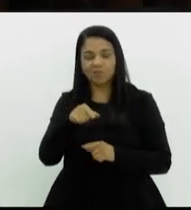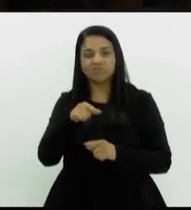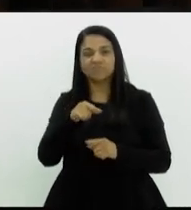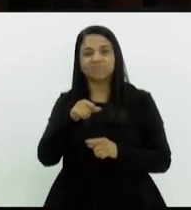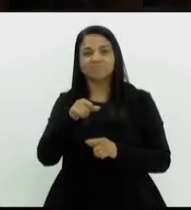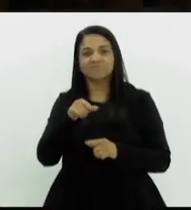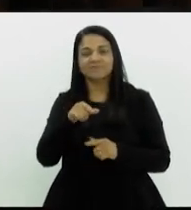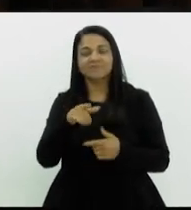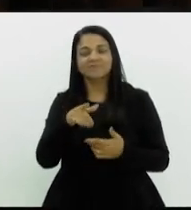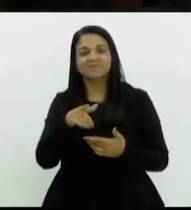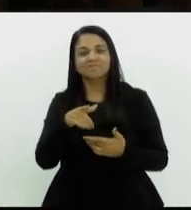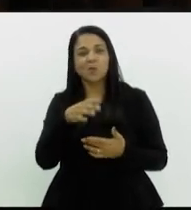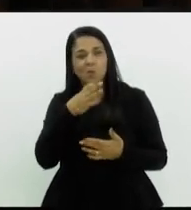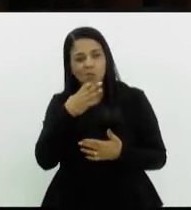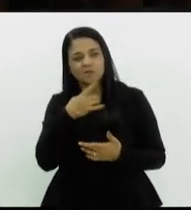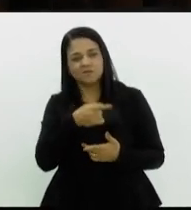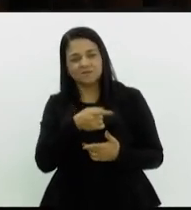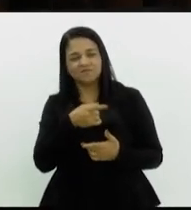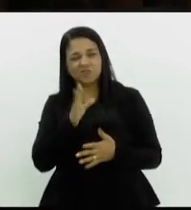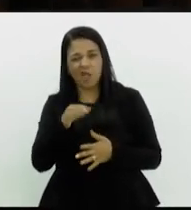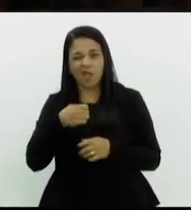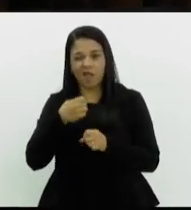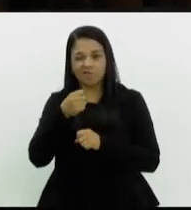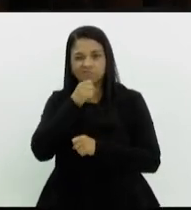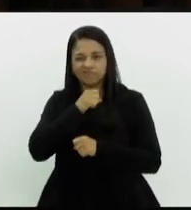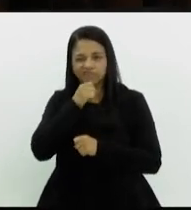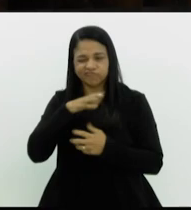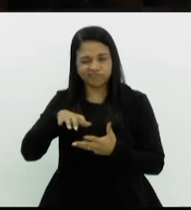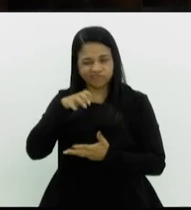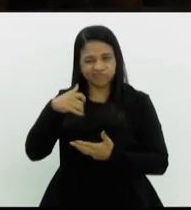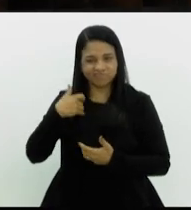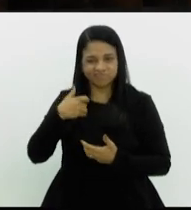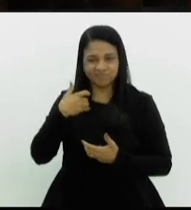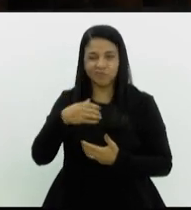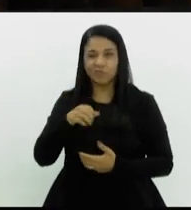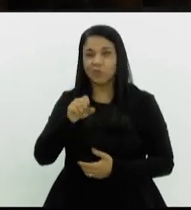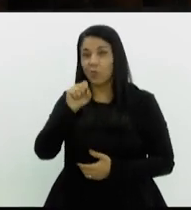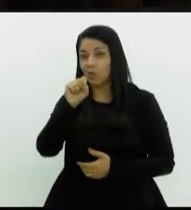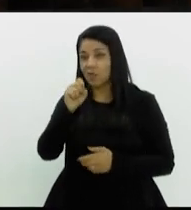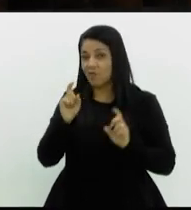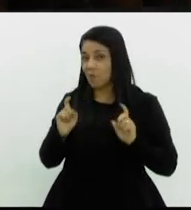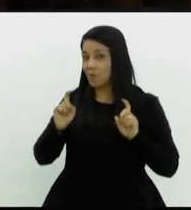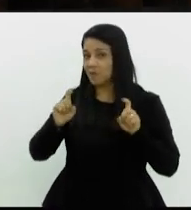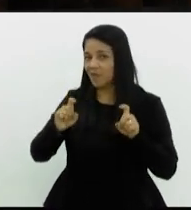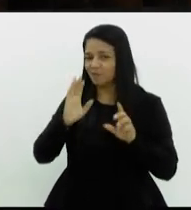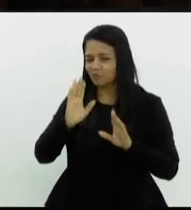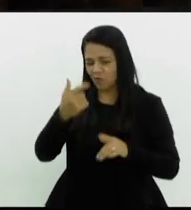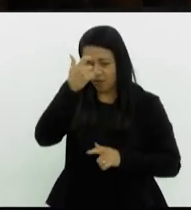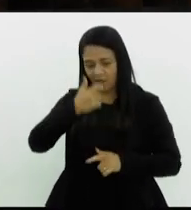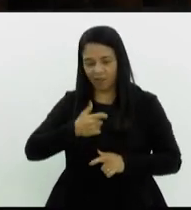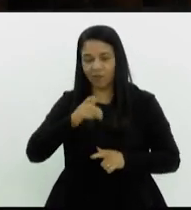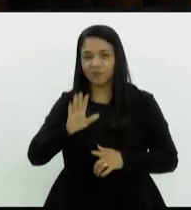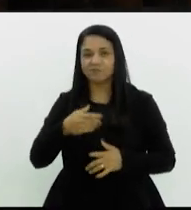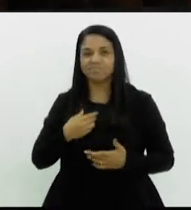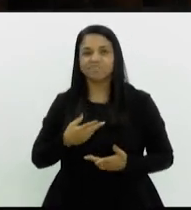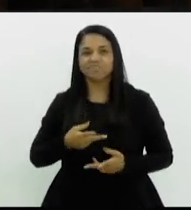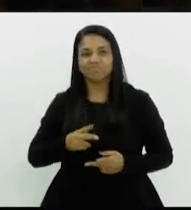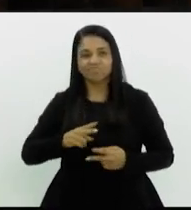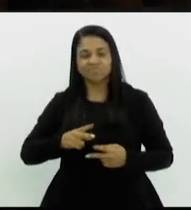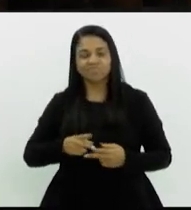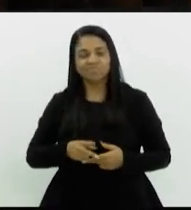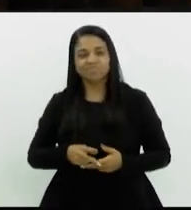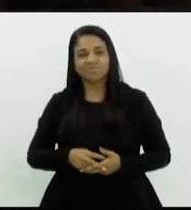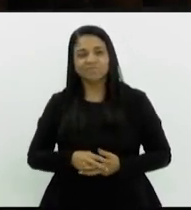desembargador. A gente vai ficando velho, né? Eu já estou aqui no meu 8º mandato consecutivo, aqui nessa casa.